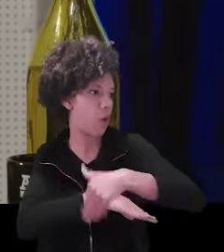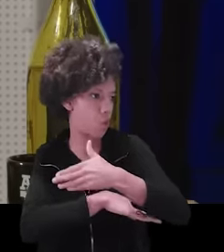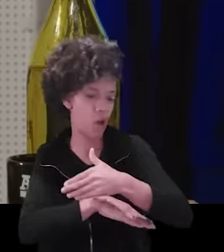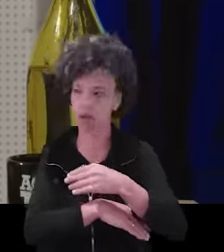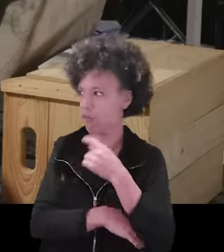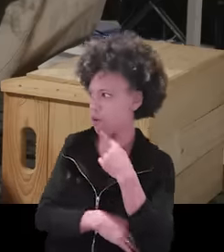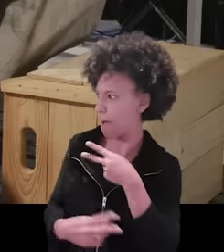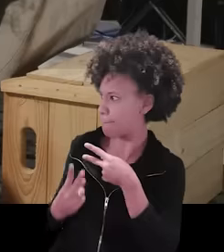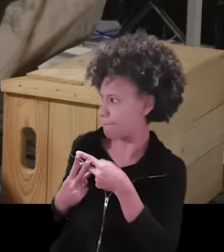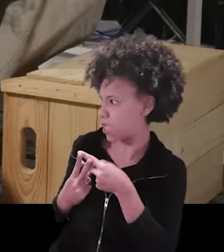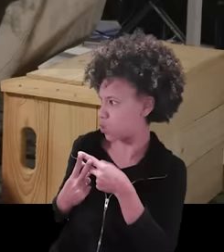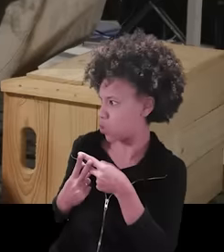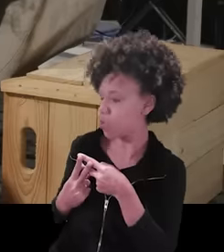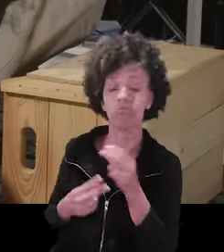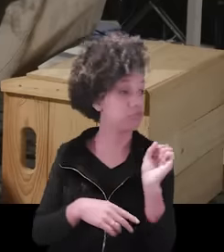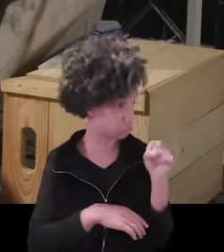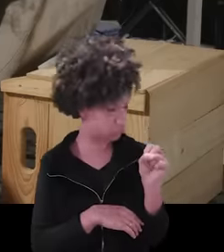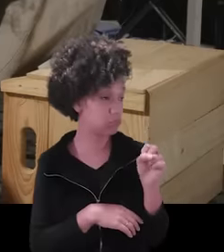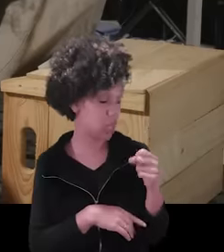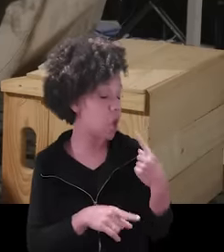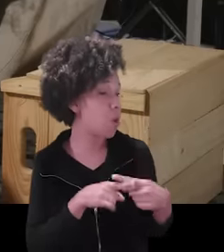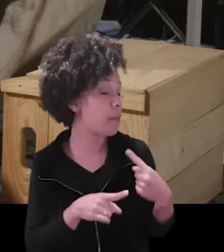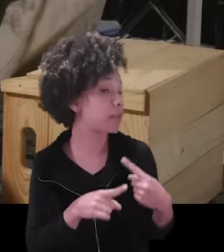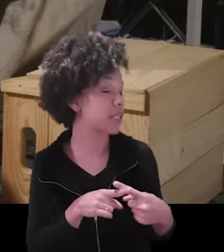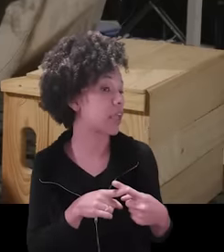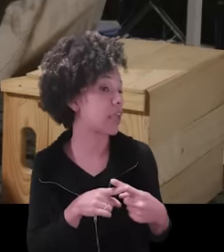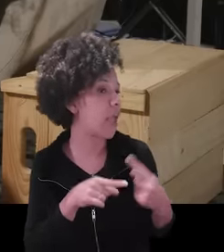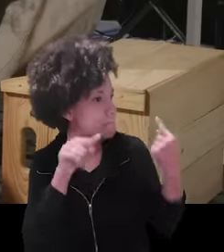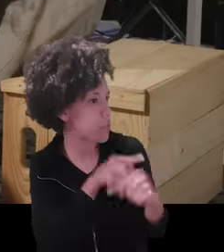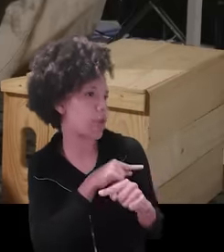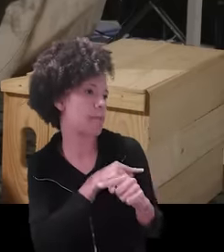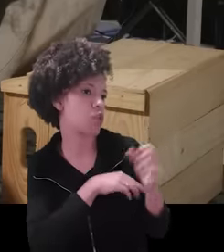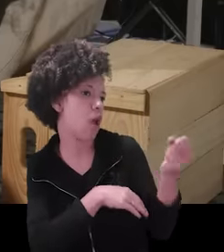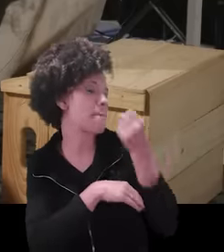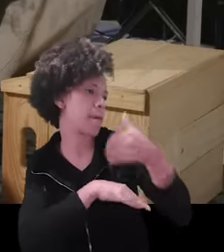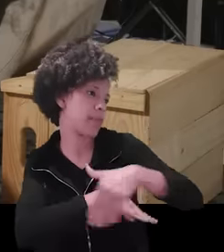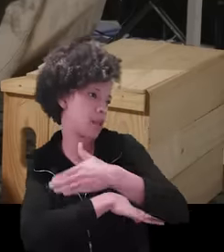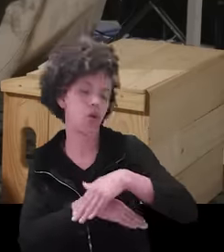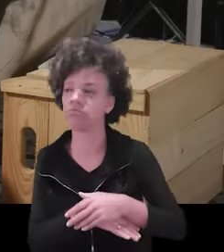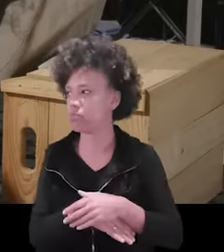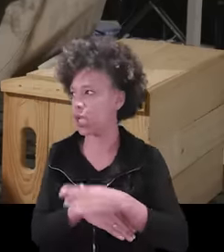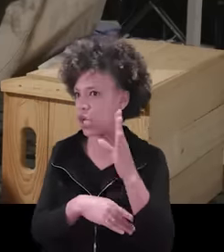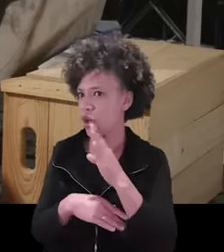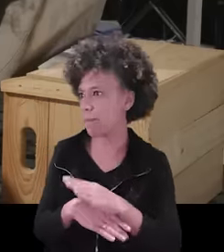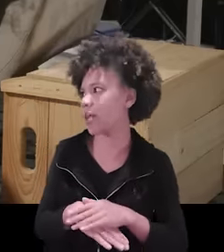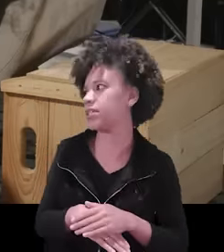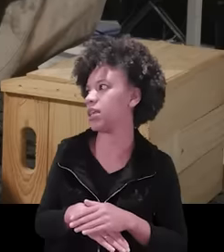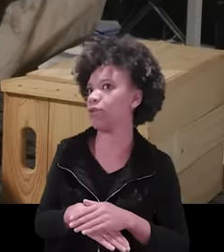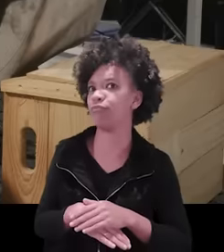rua é preso preso preso porque isso é contra a lei bebê na rua e rodam